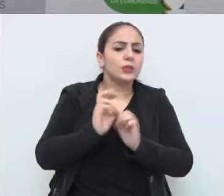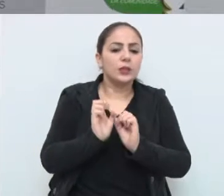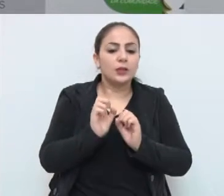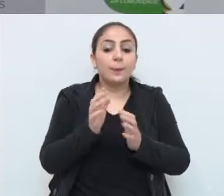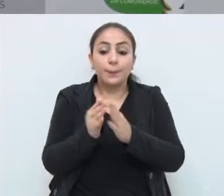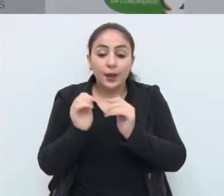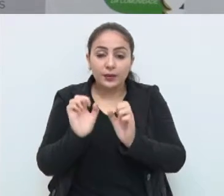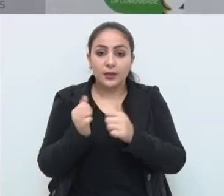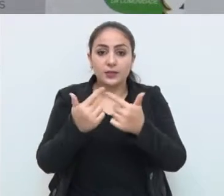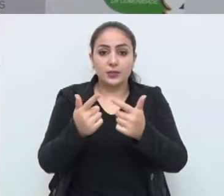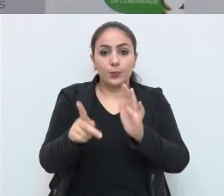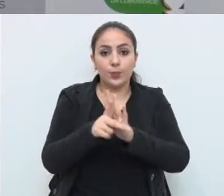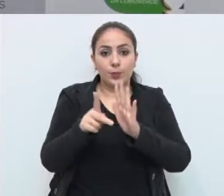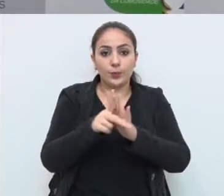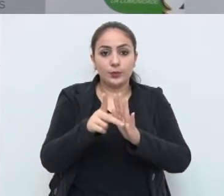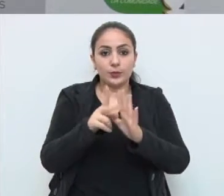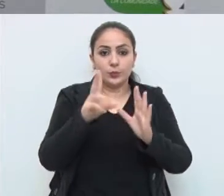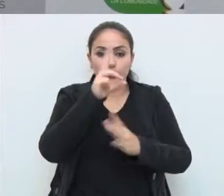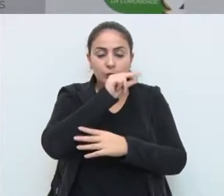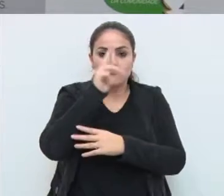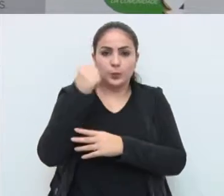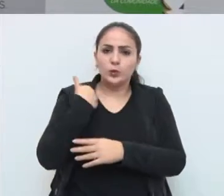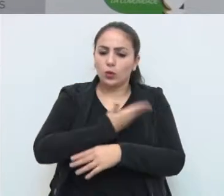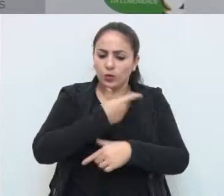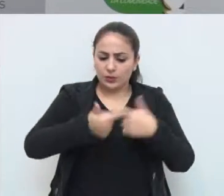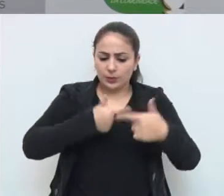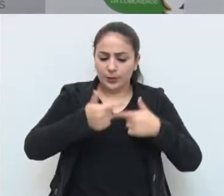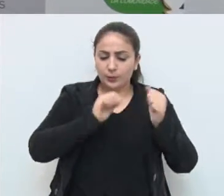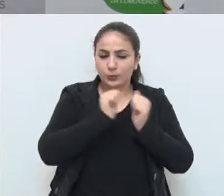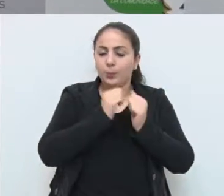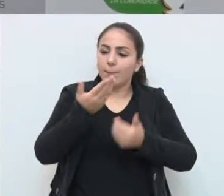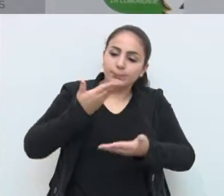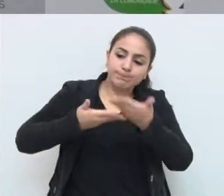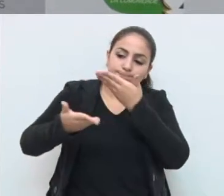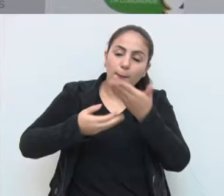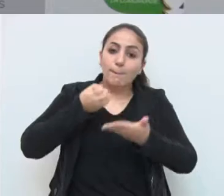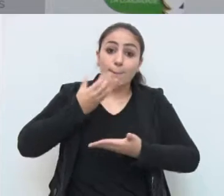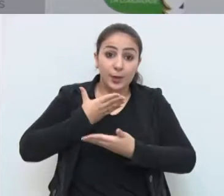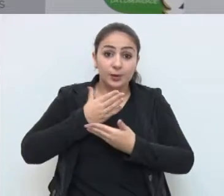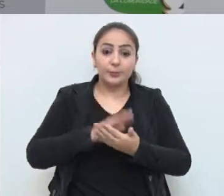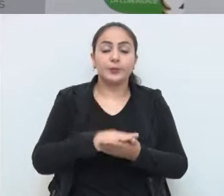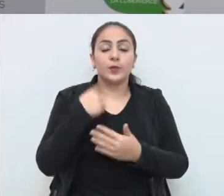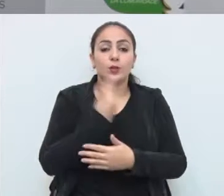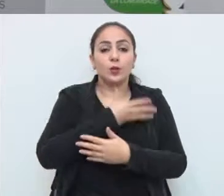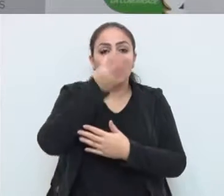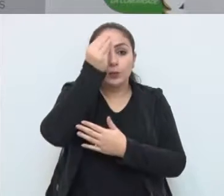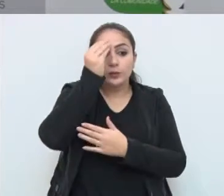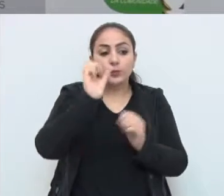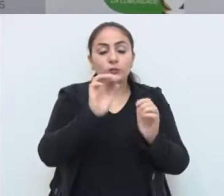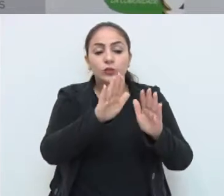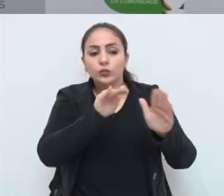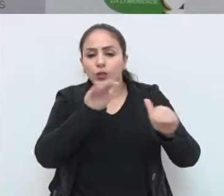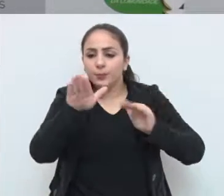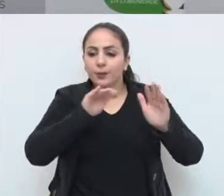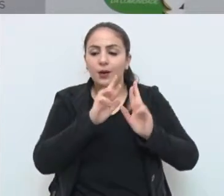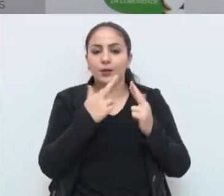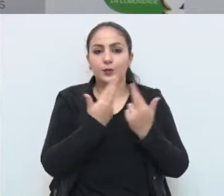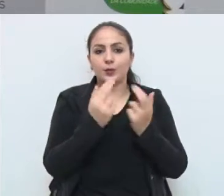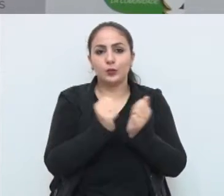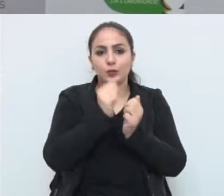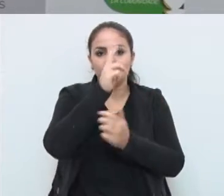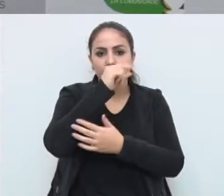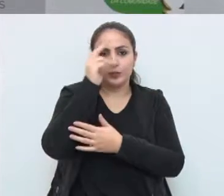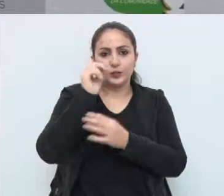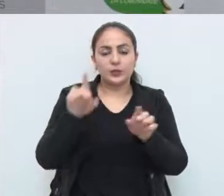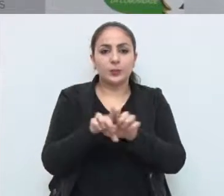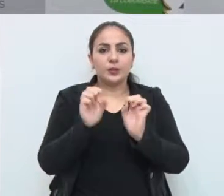público, e nós trabalhamos sempre em harmonia com o poder público, com a administração, né, nós então entendemos por chamar uma reunião com a prefeitura,